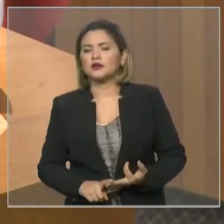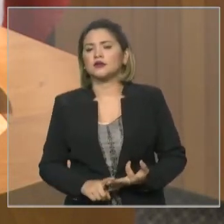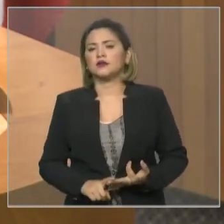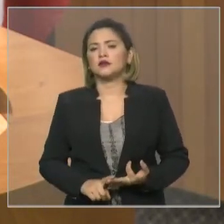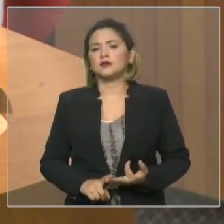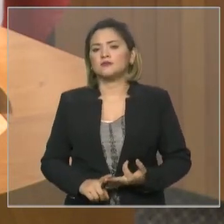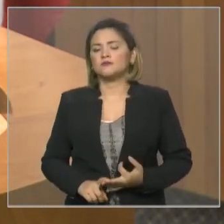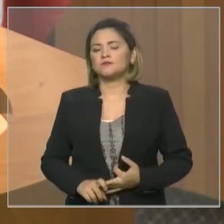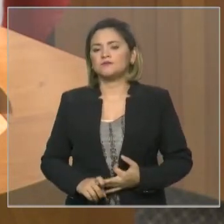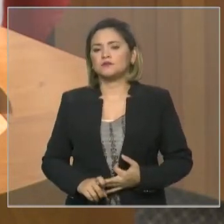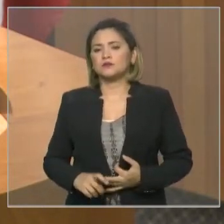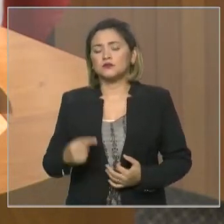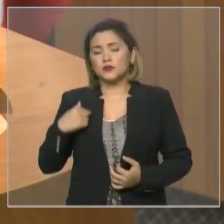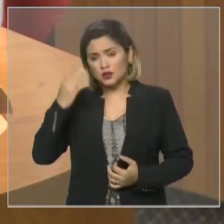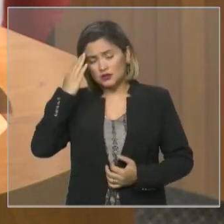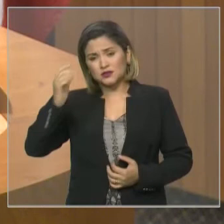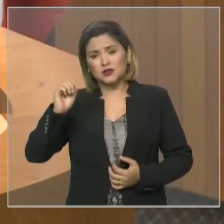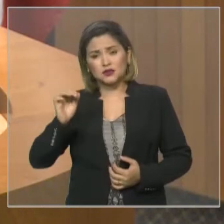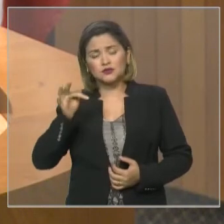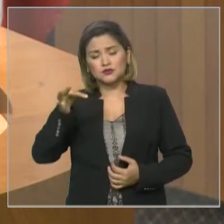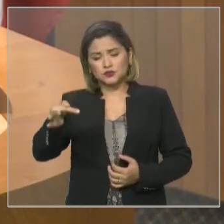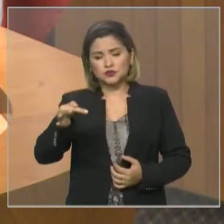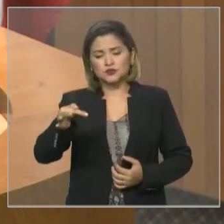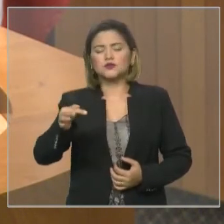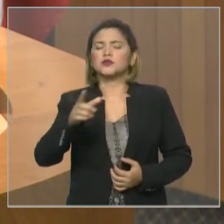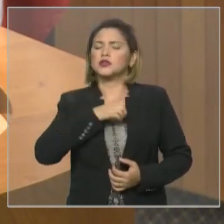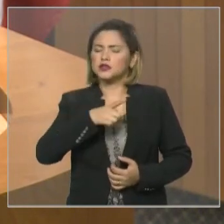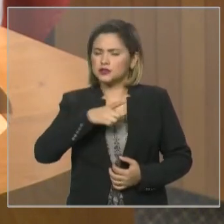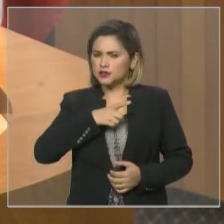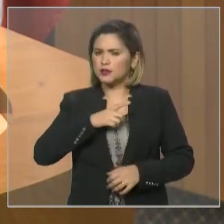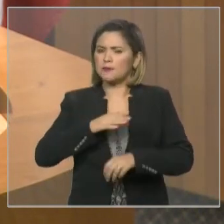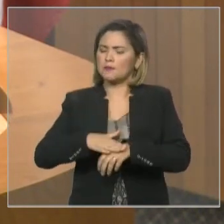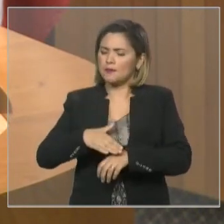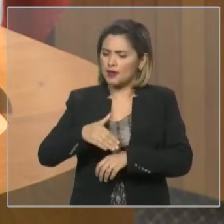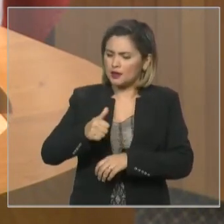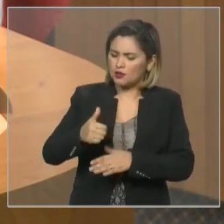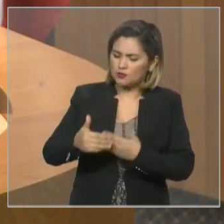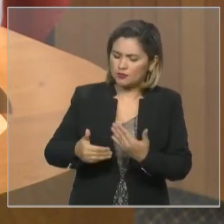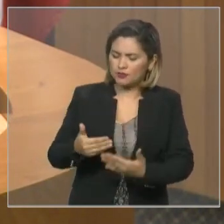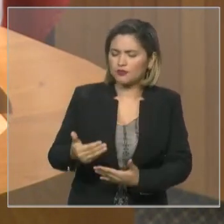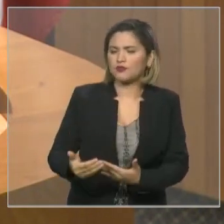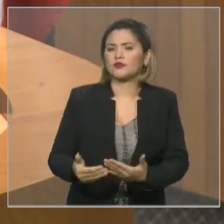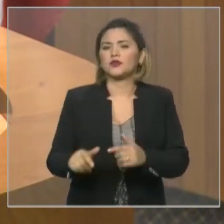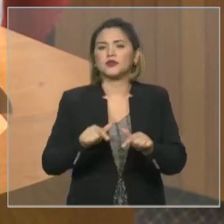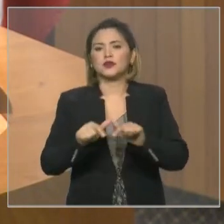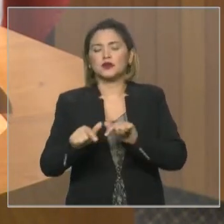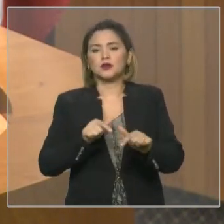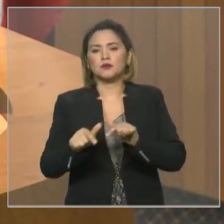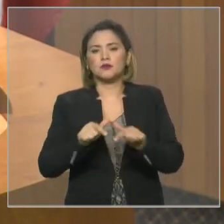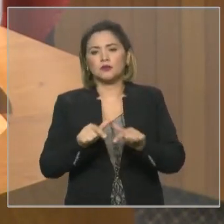melhores também estão por vir para os ACS aqui do Maranhão. No mais, senhor presidente, satisfeito,